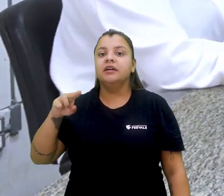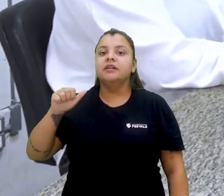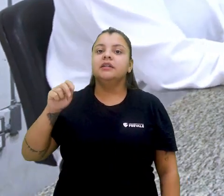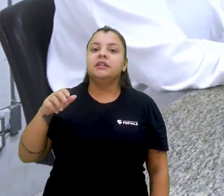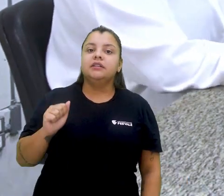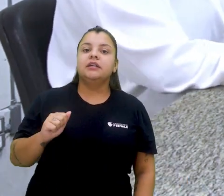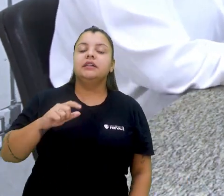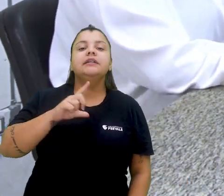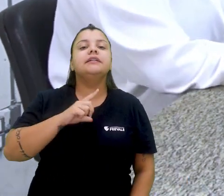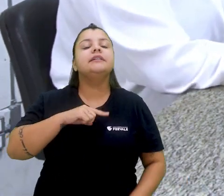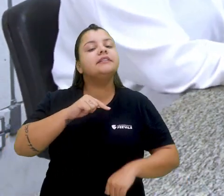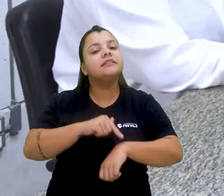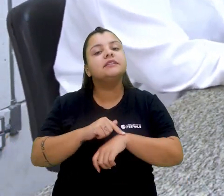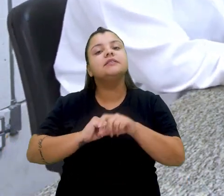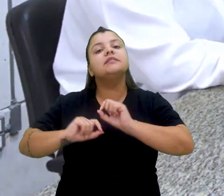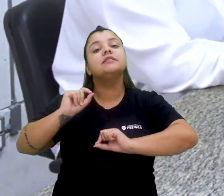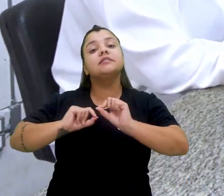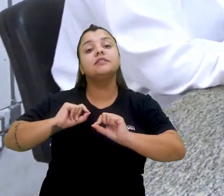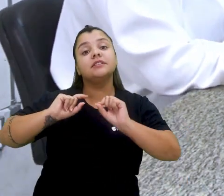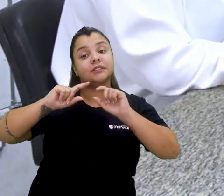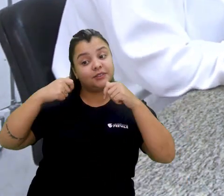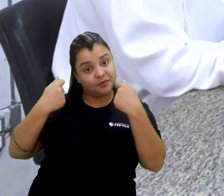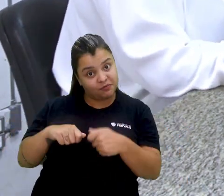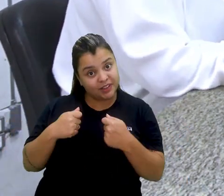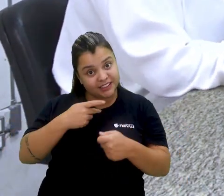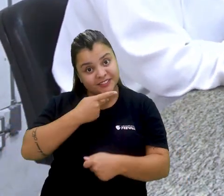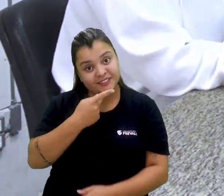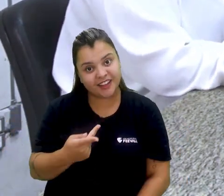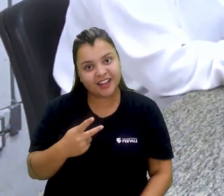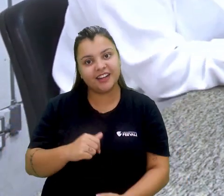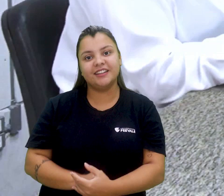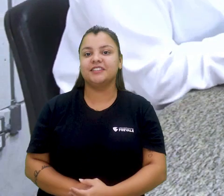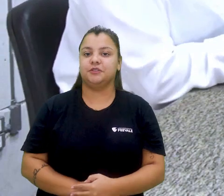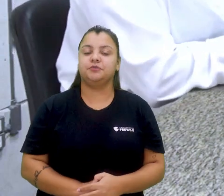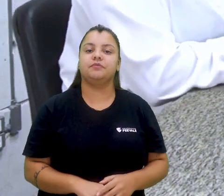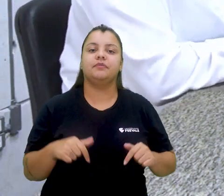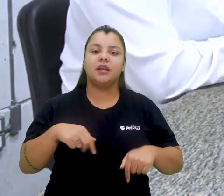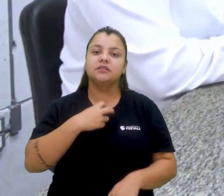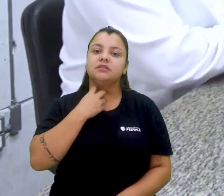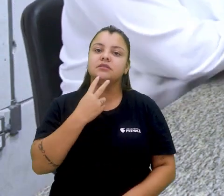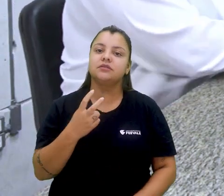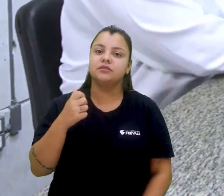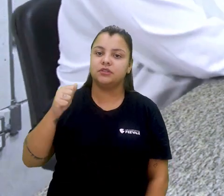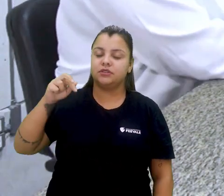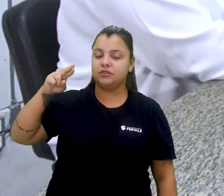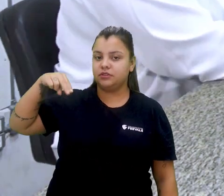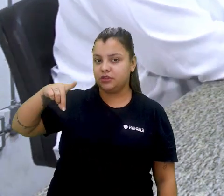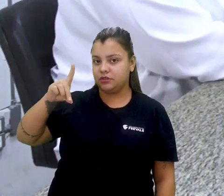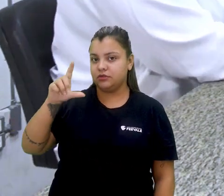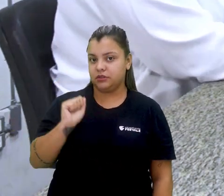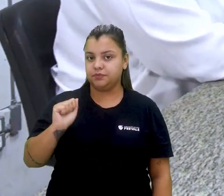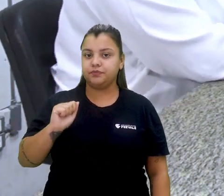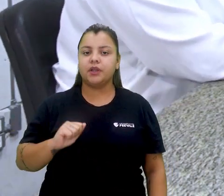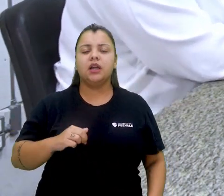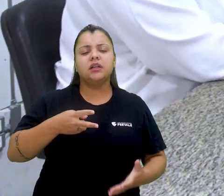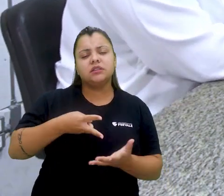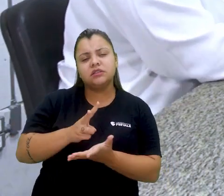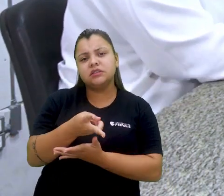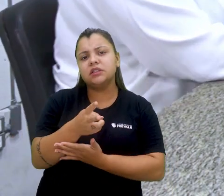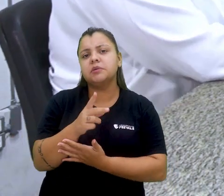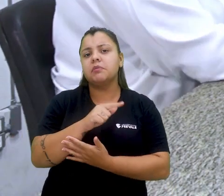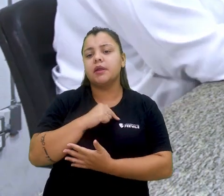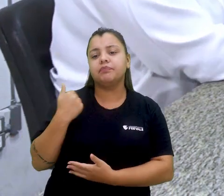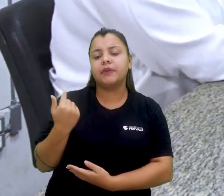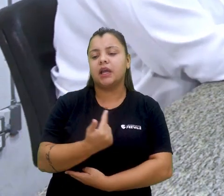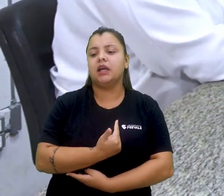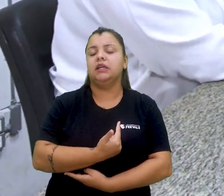vem aquele momento tu né que tu vai ter que soltar aqui na na na na Voz de Aruanda assim todo convidado que a gente traz aqui a gente sempre né